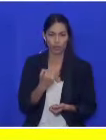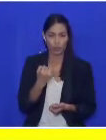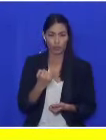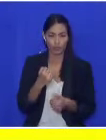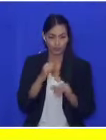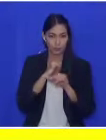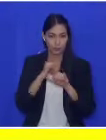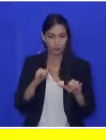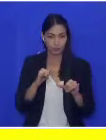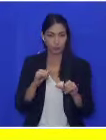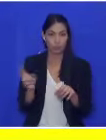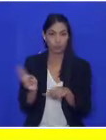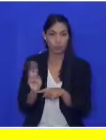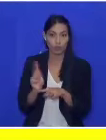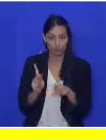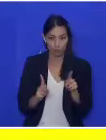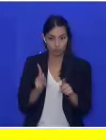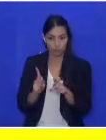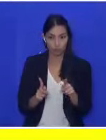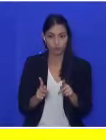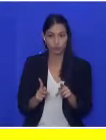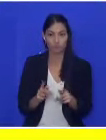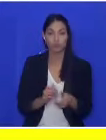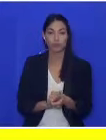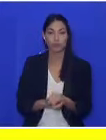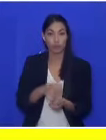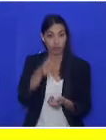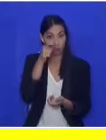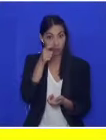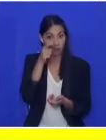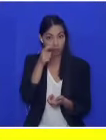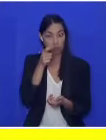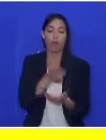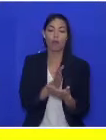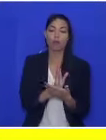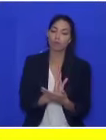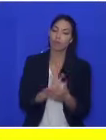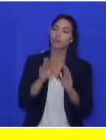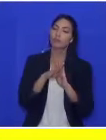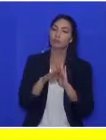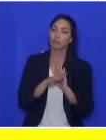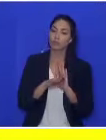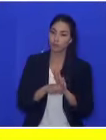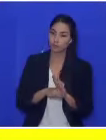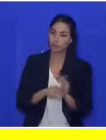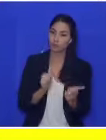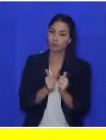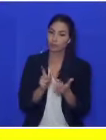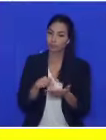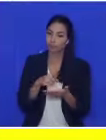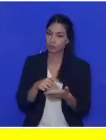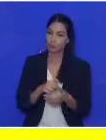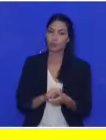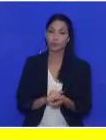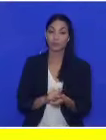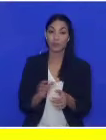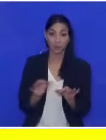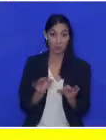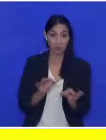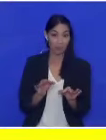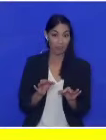aqui atentas, a Estela Patrocínio e a Kathleen Viana vão conferir, validar cada procedimento desse sorteio da Time Mania. Tudo